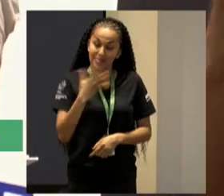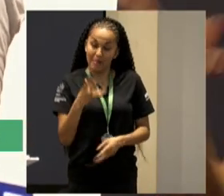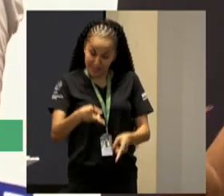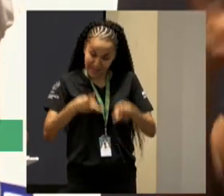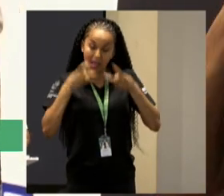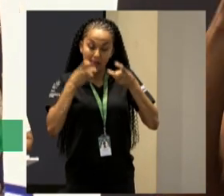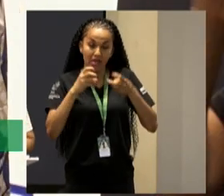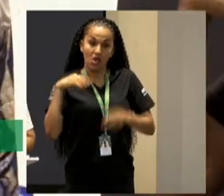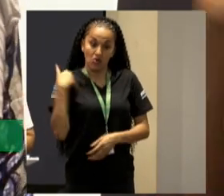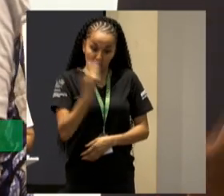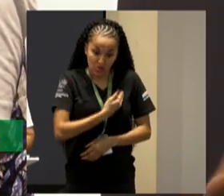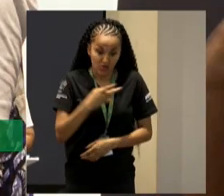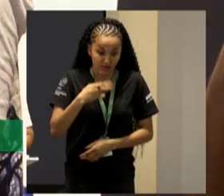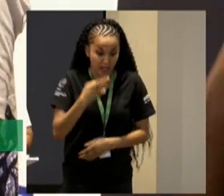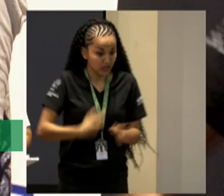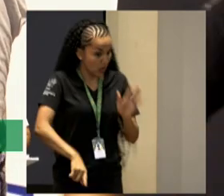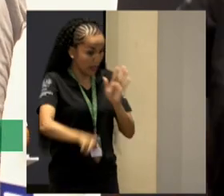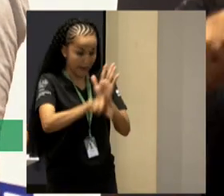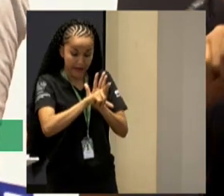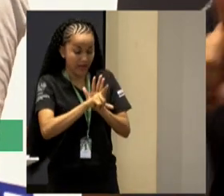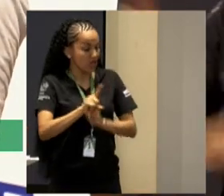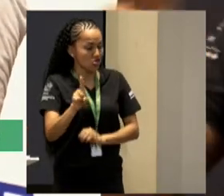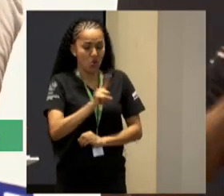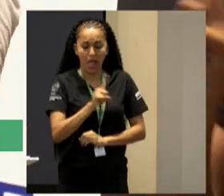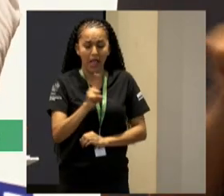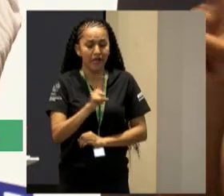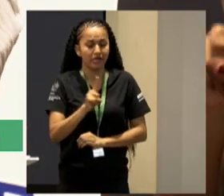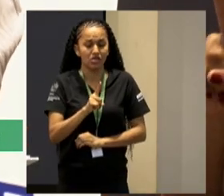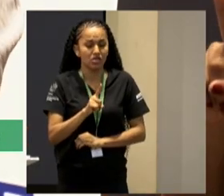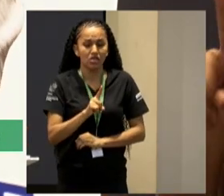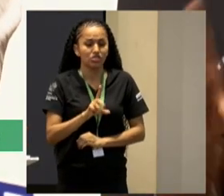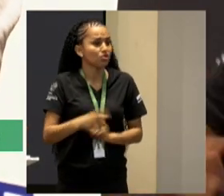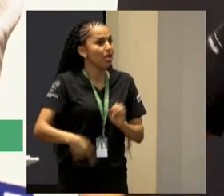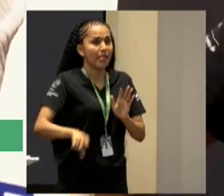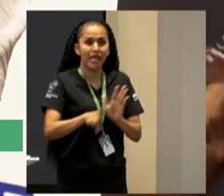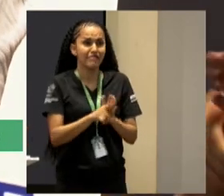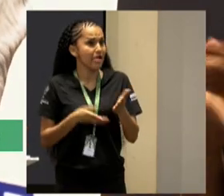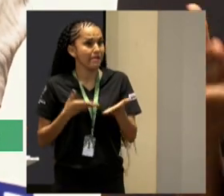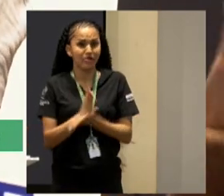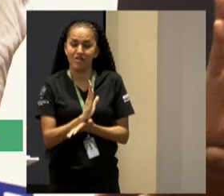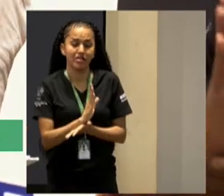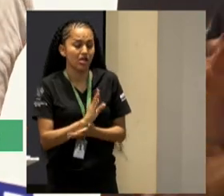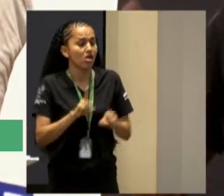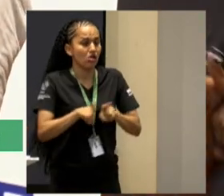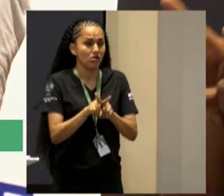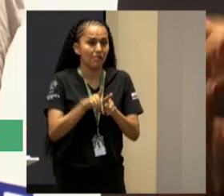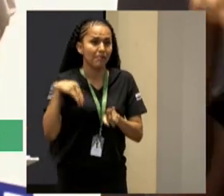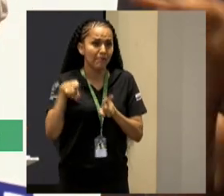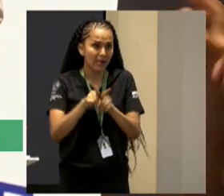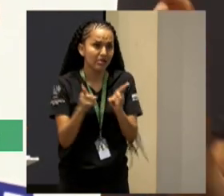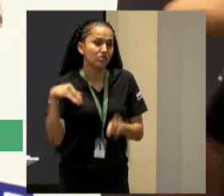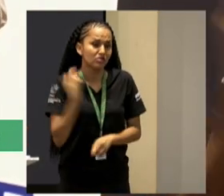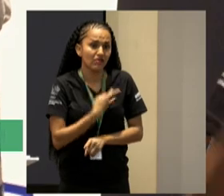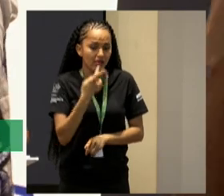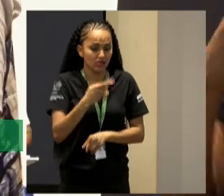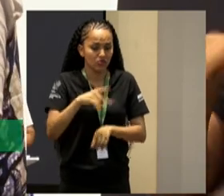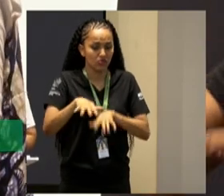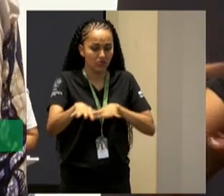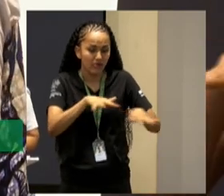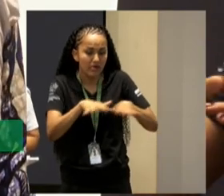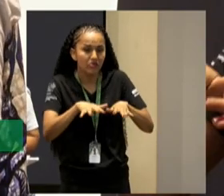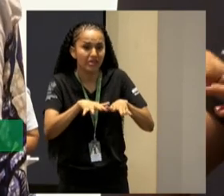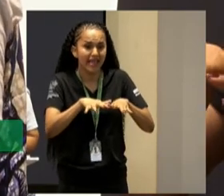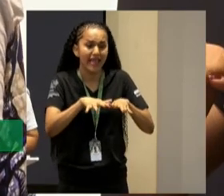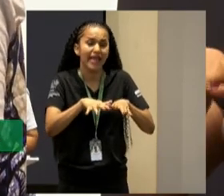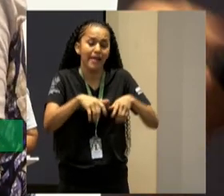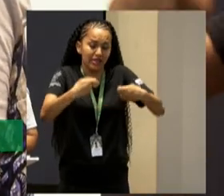que quando a gente fala de uma lei, a gente não está falando simplesmente de uma lei que foi aprovada, a gente está falando dos movimentos que são necessários para